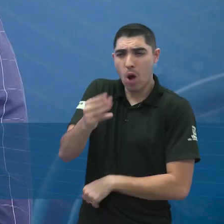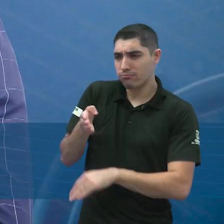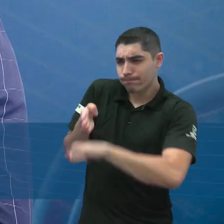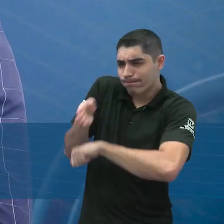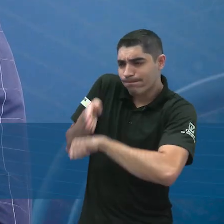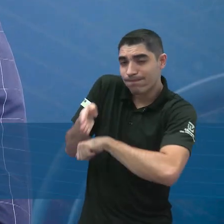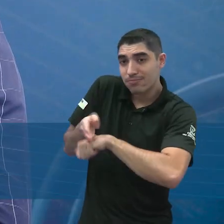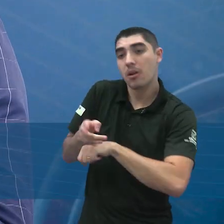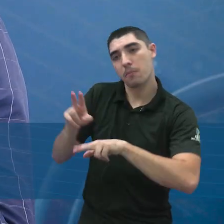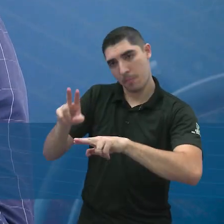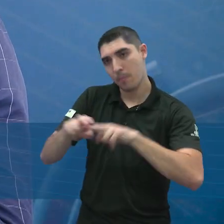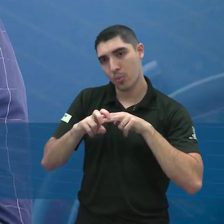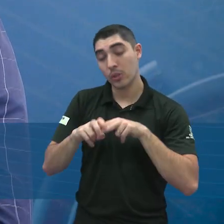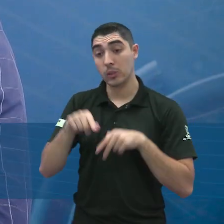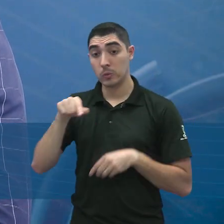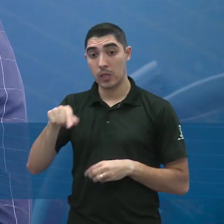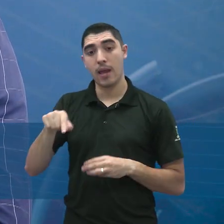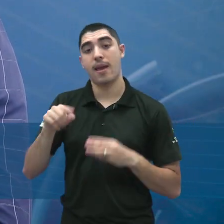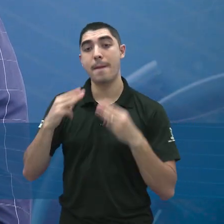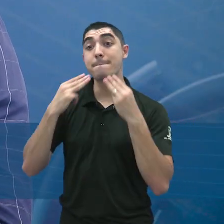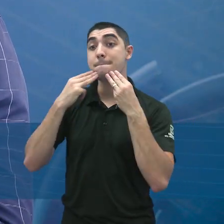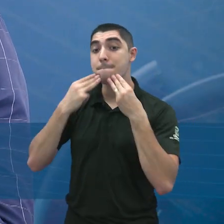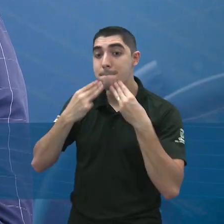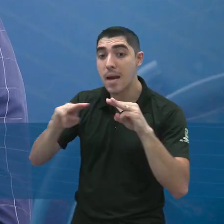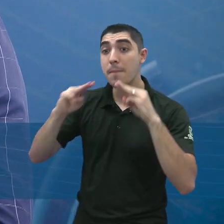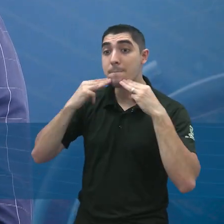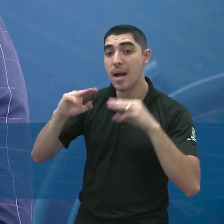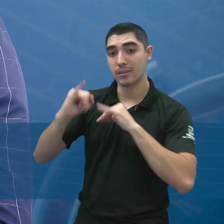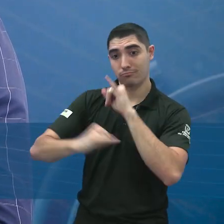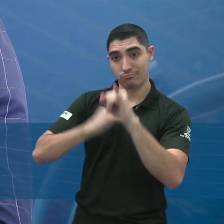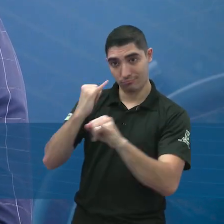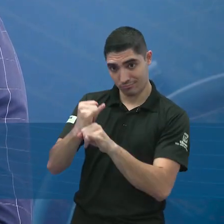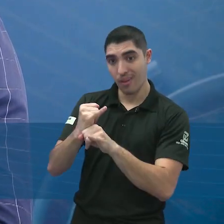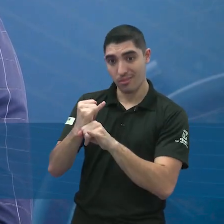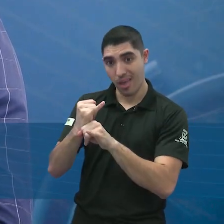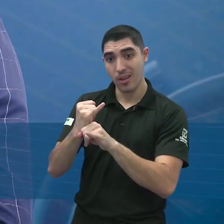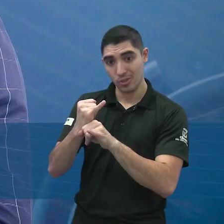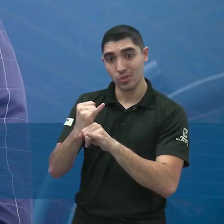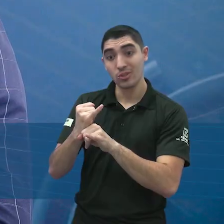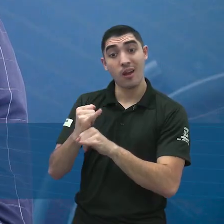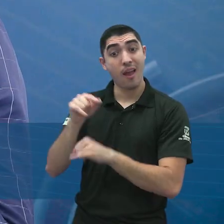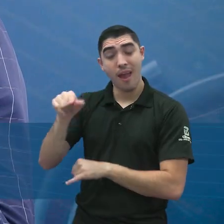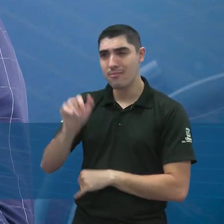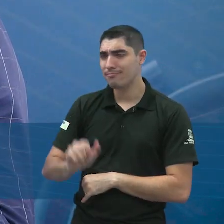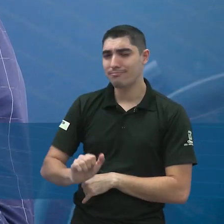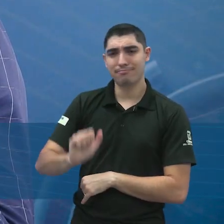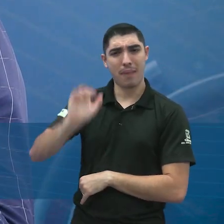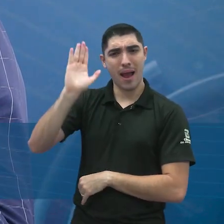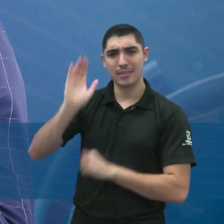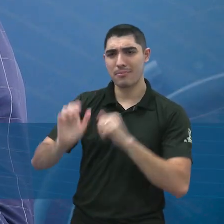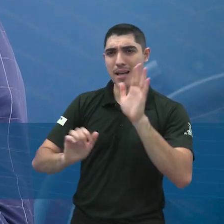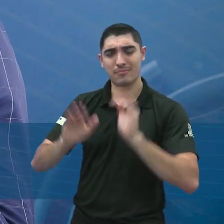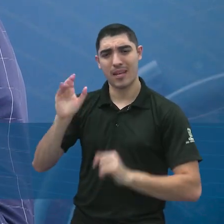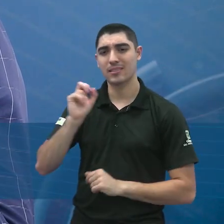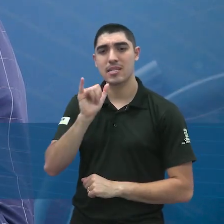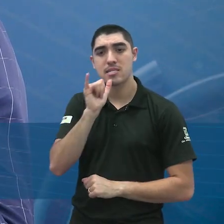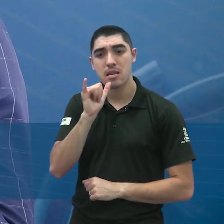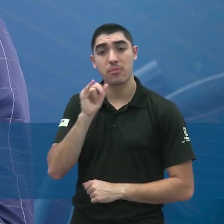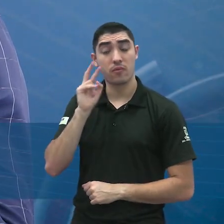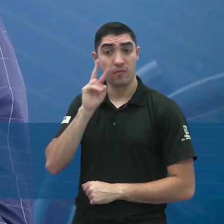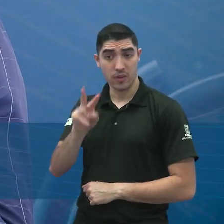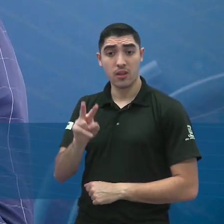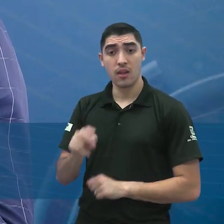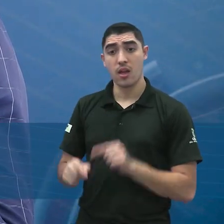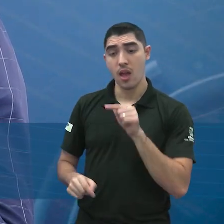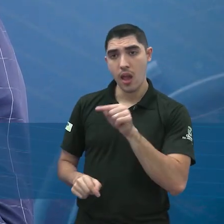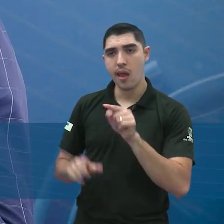esses marketplaces investem muito, muito mesmo na parte de atração de clientes, né? Então, hoje, a gente vê